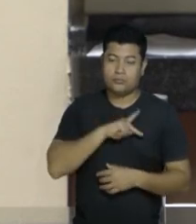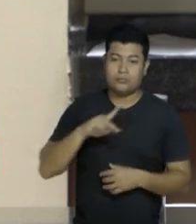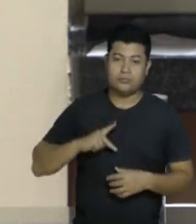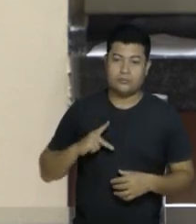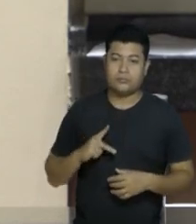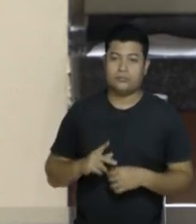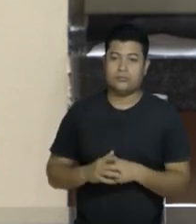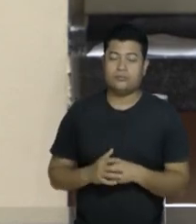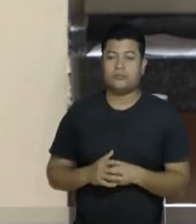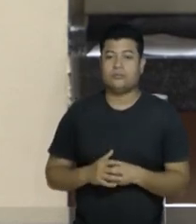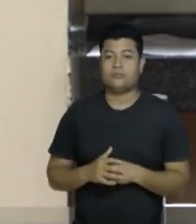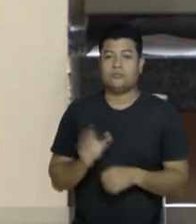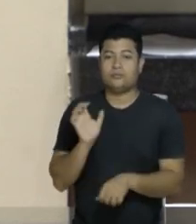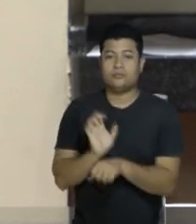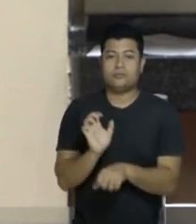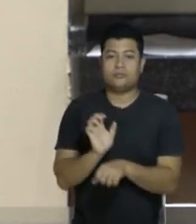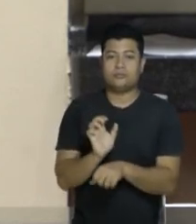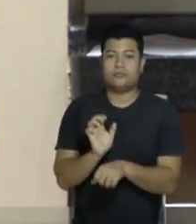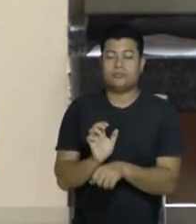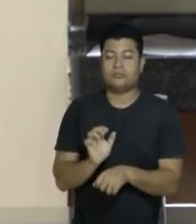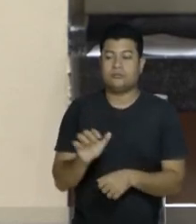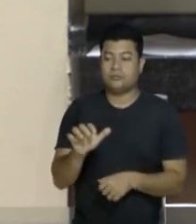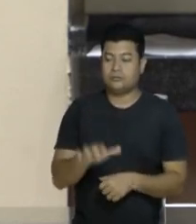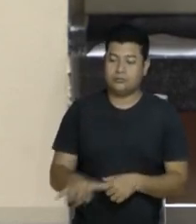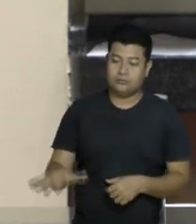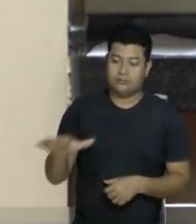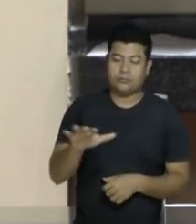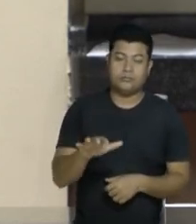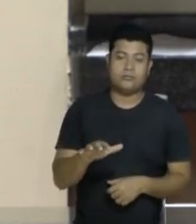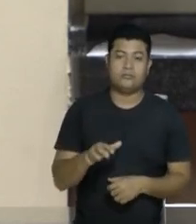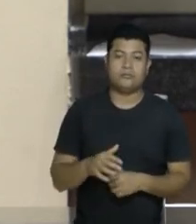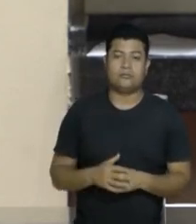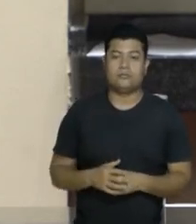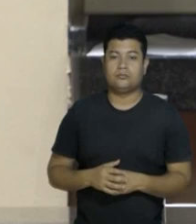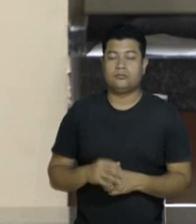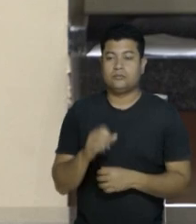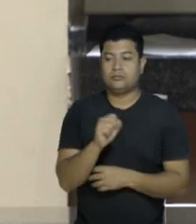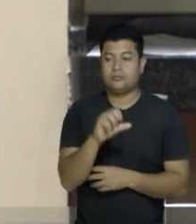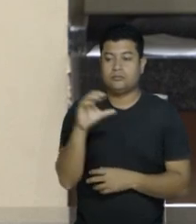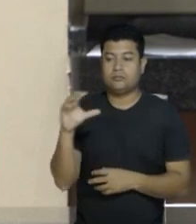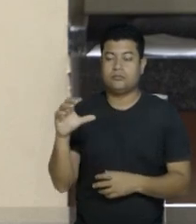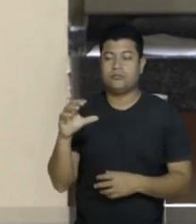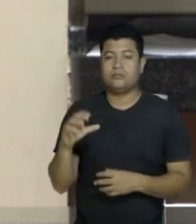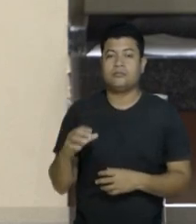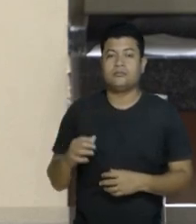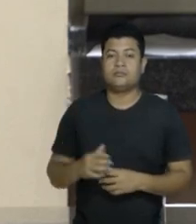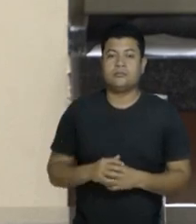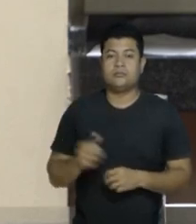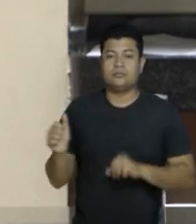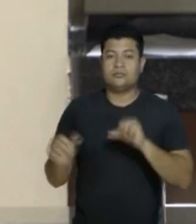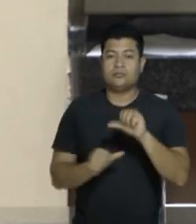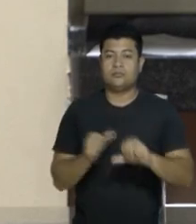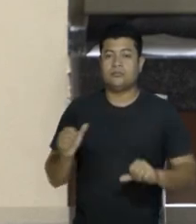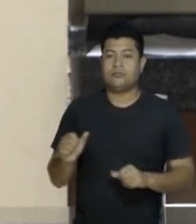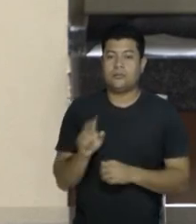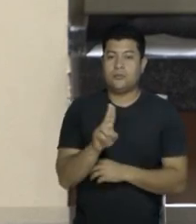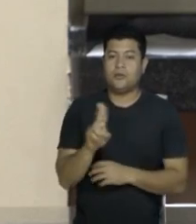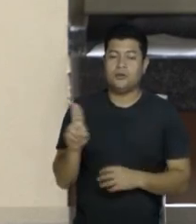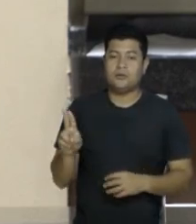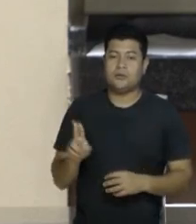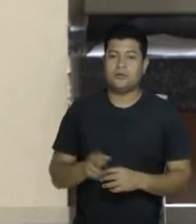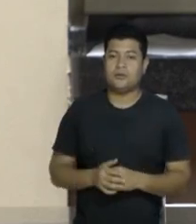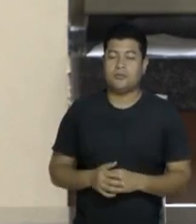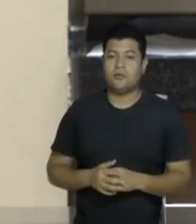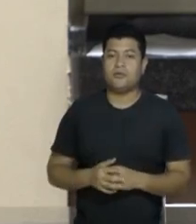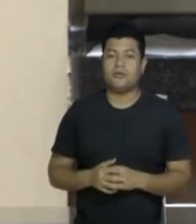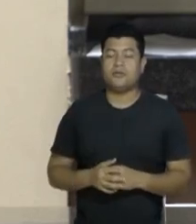pública estadual no âmbito do Estado de Santa Catarina, para alterar a denominação do